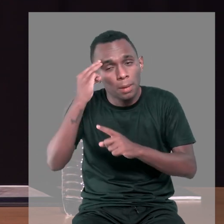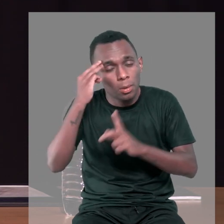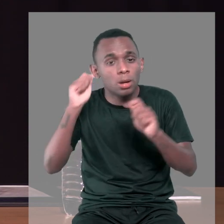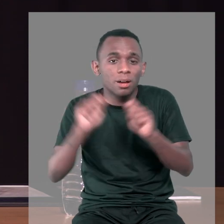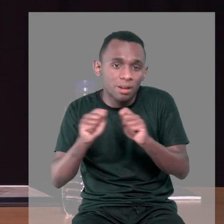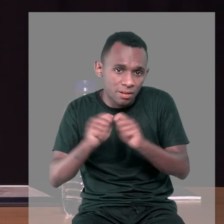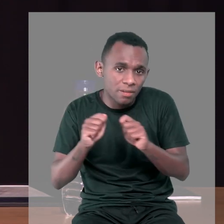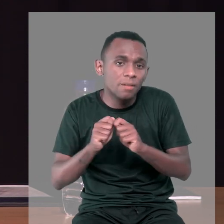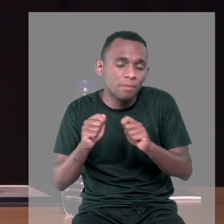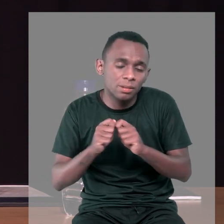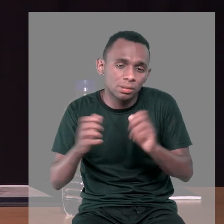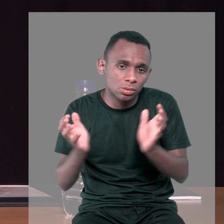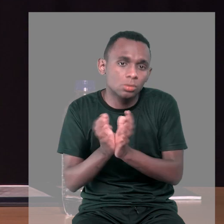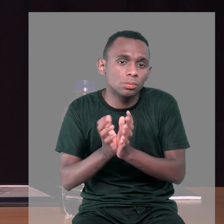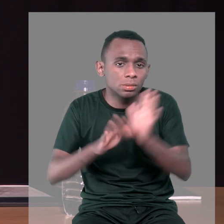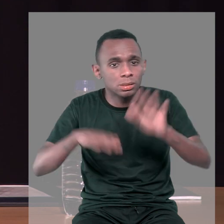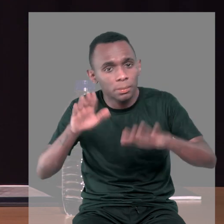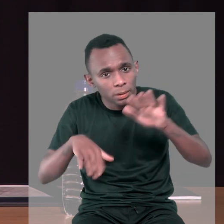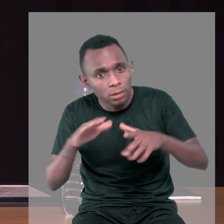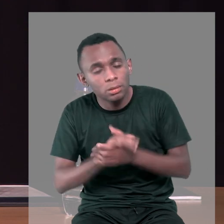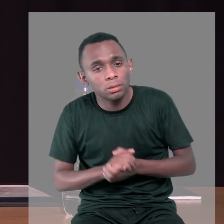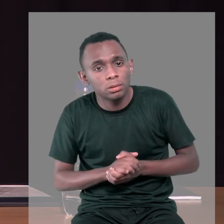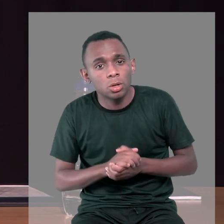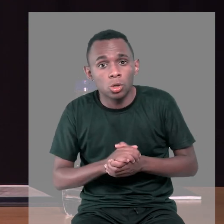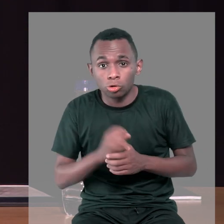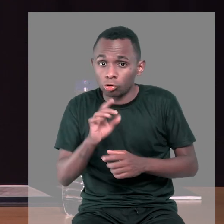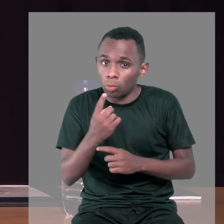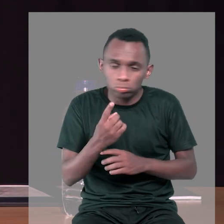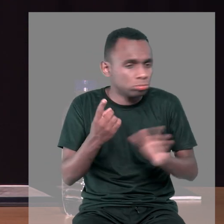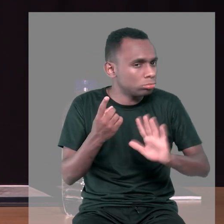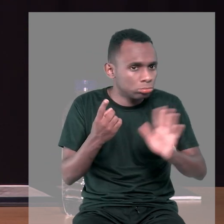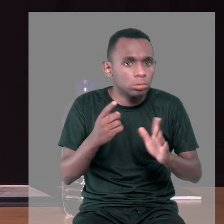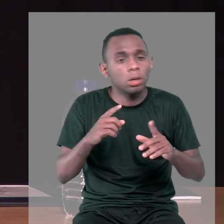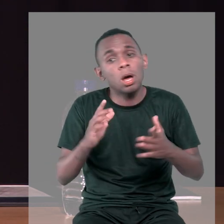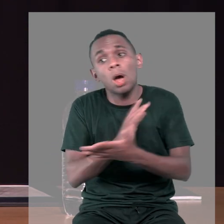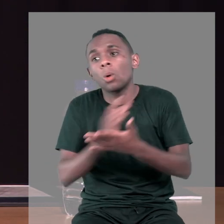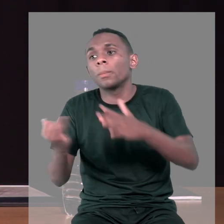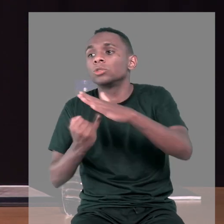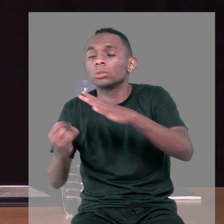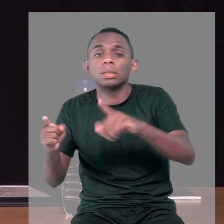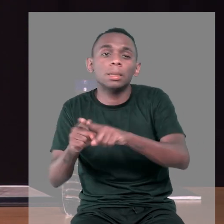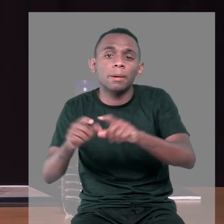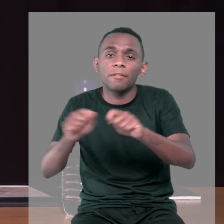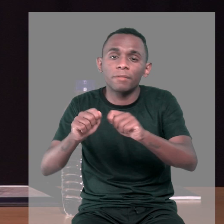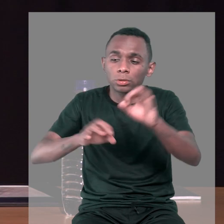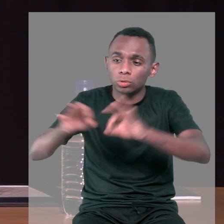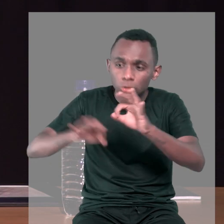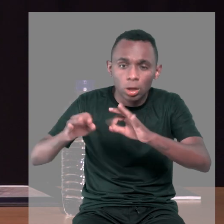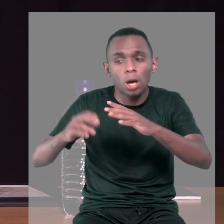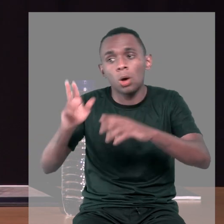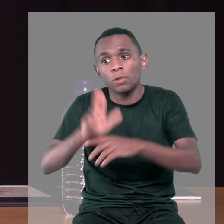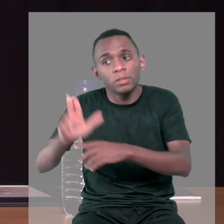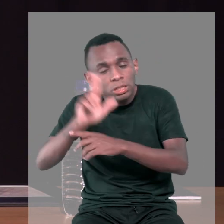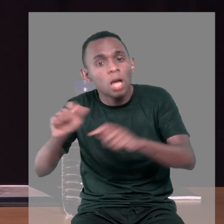um enquadramento que permite que nós exerçamos a liberdade em um determinado espaço.